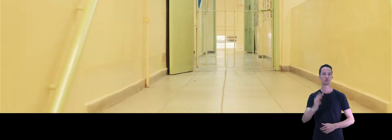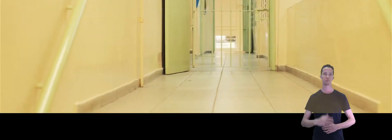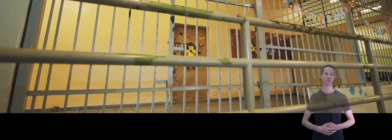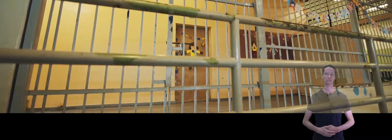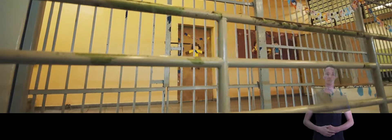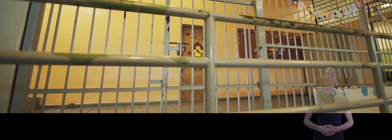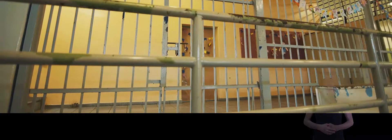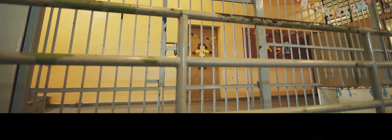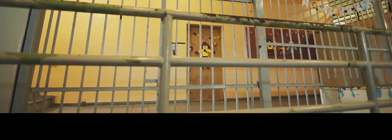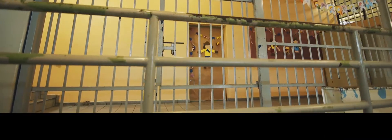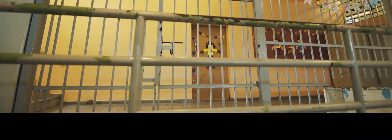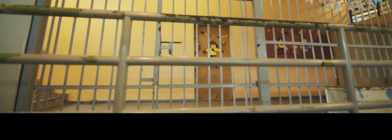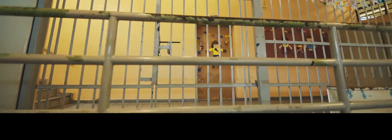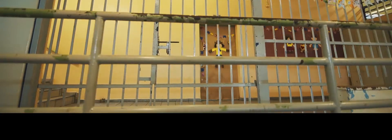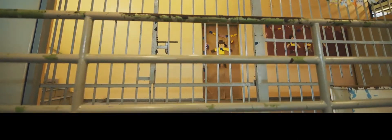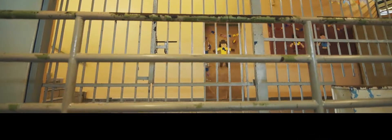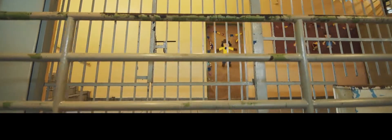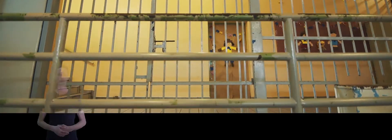ser.